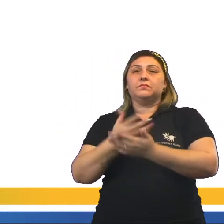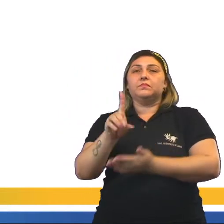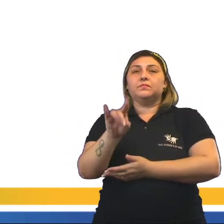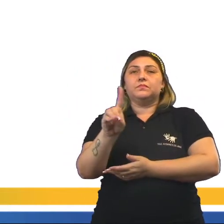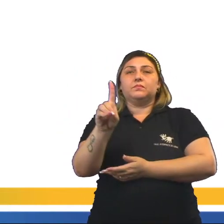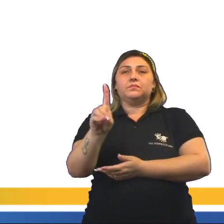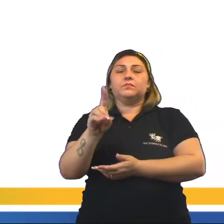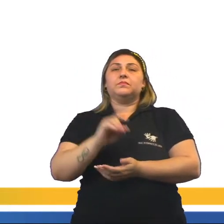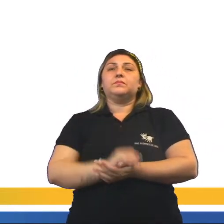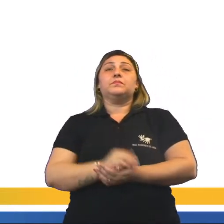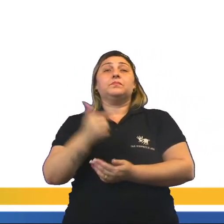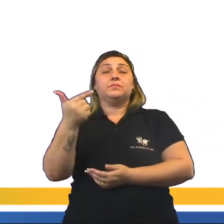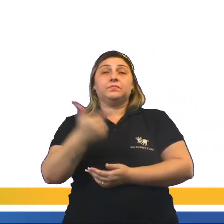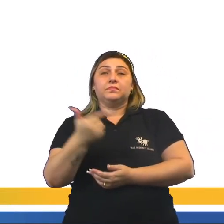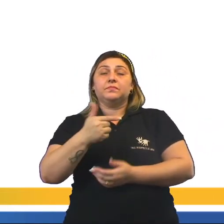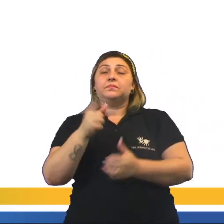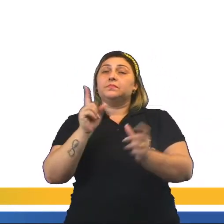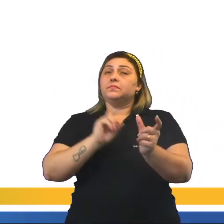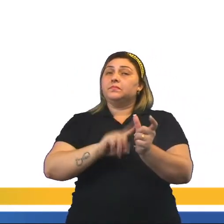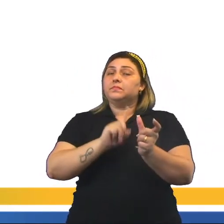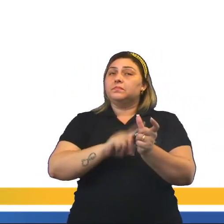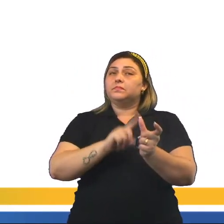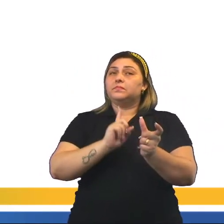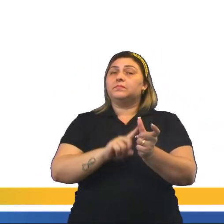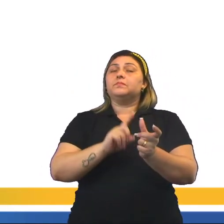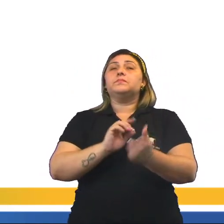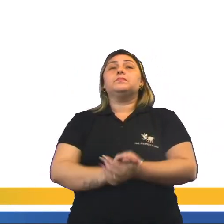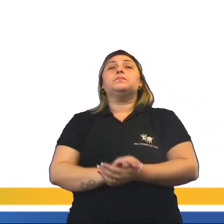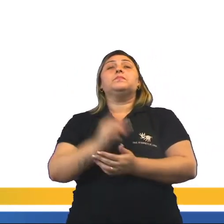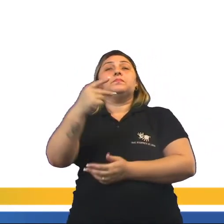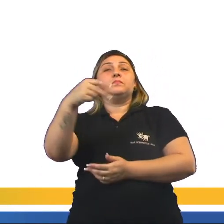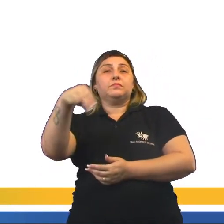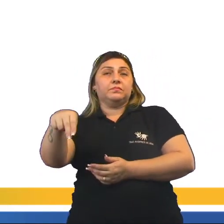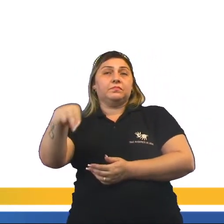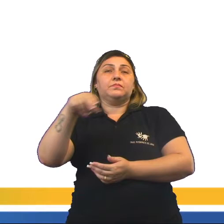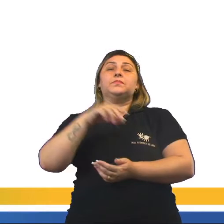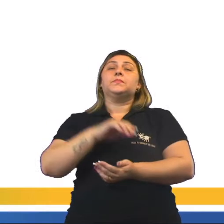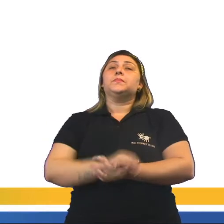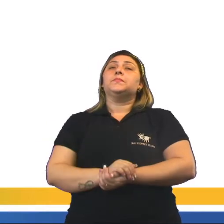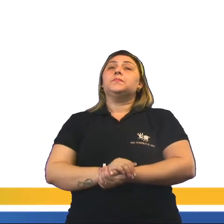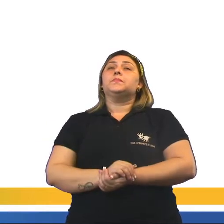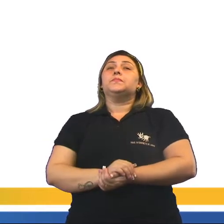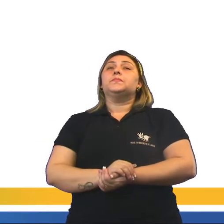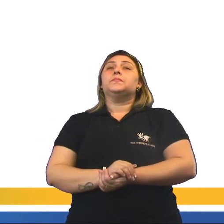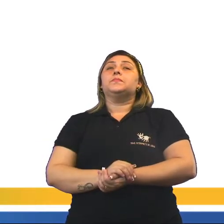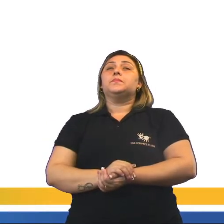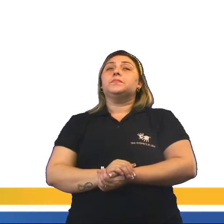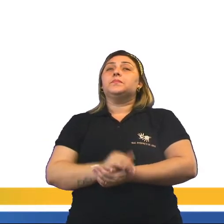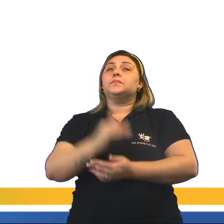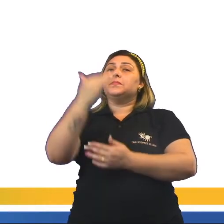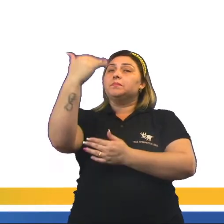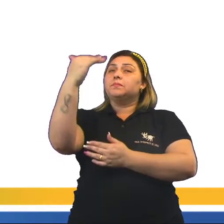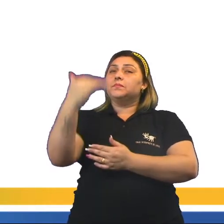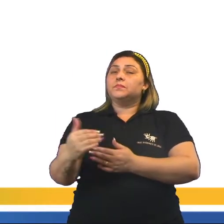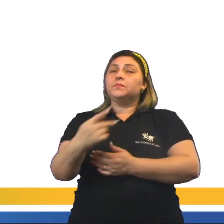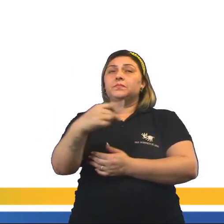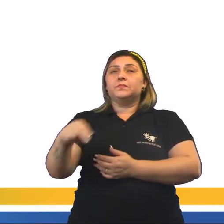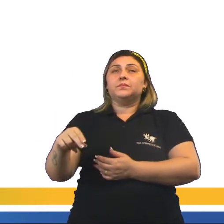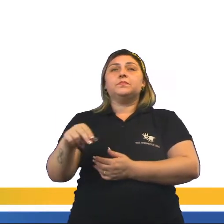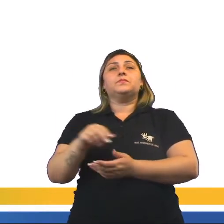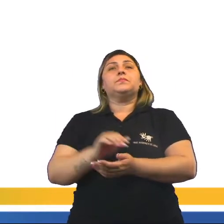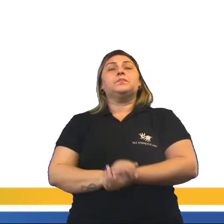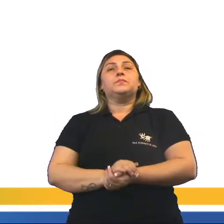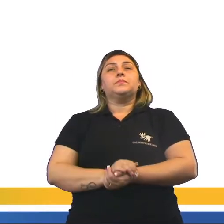did. A segunda palavra que vai aparecer é o seu pronome. No caso, aí nós temos uma lista com todos os pronomes.